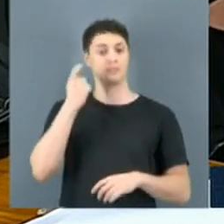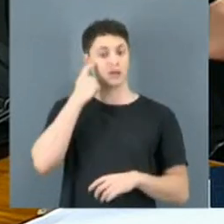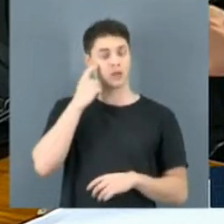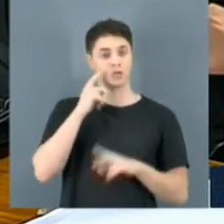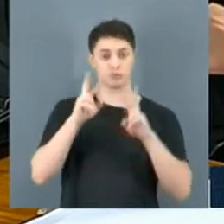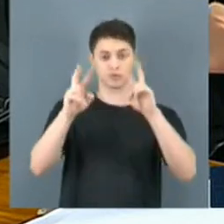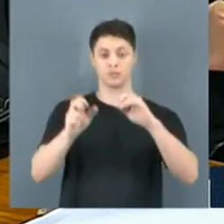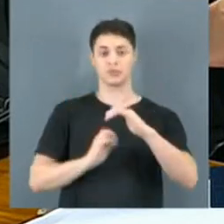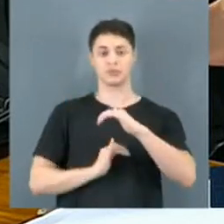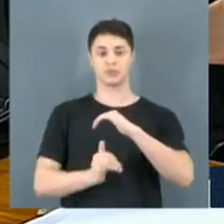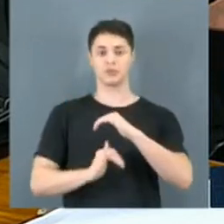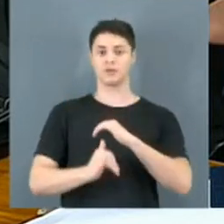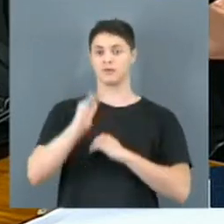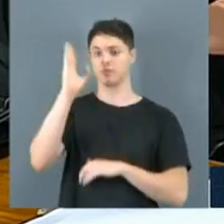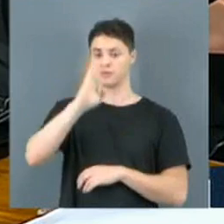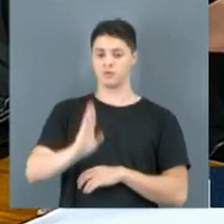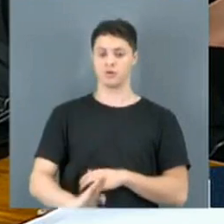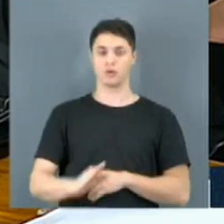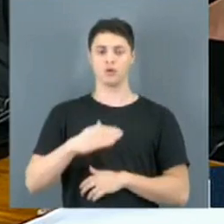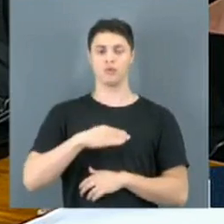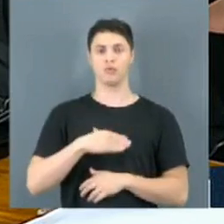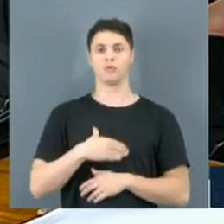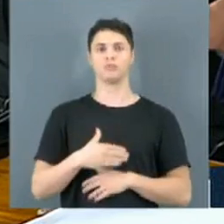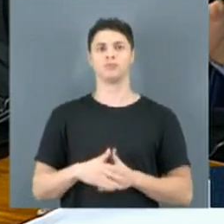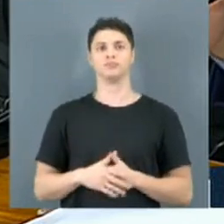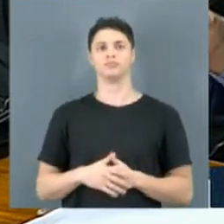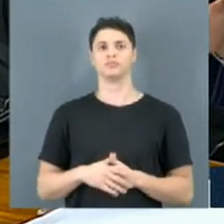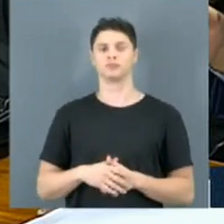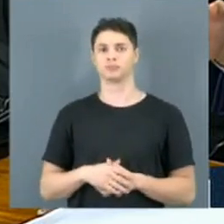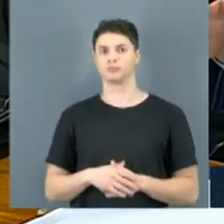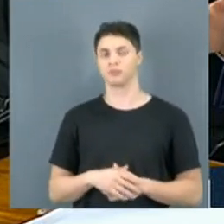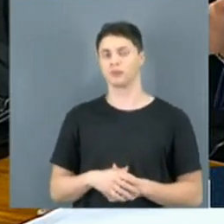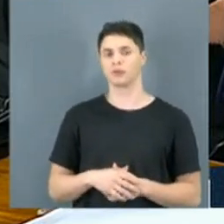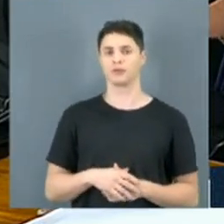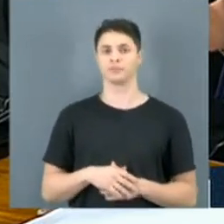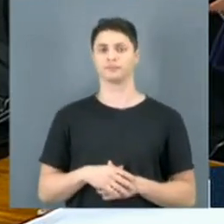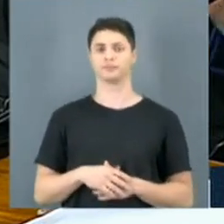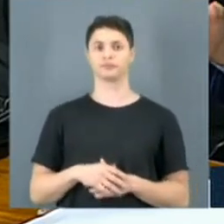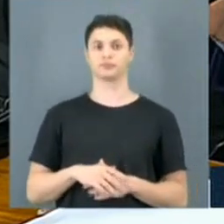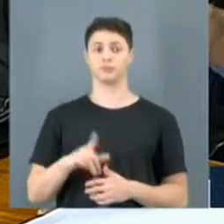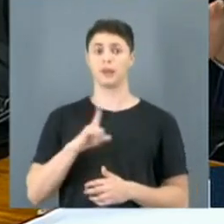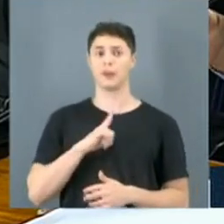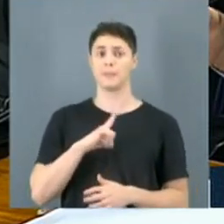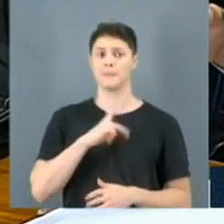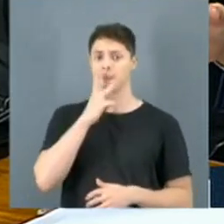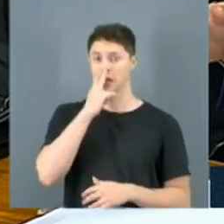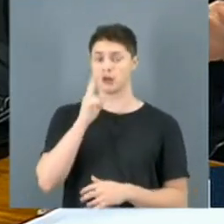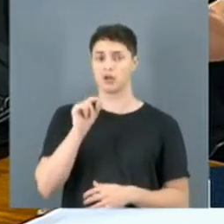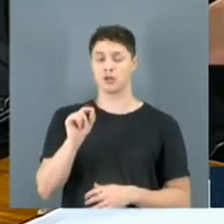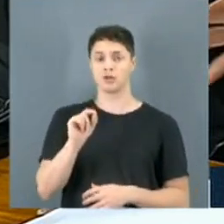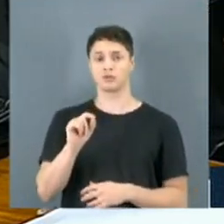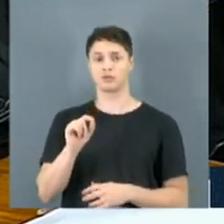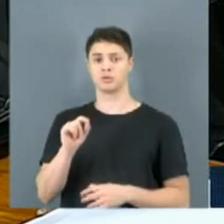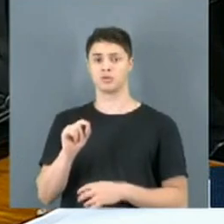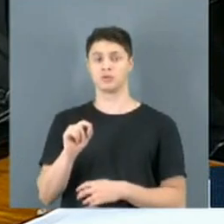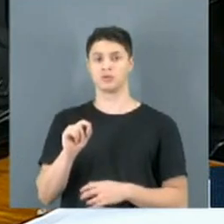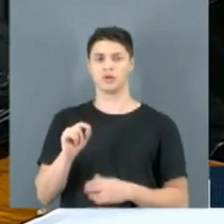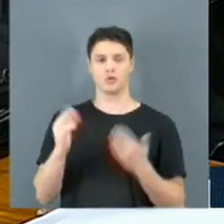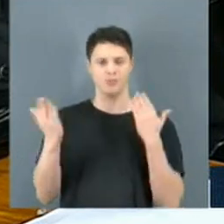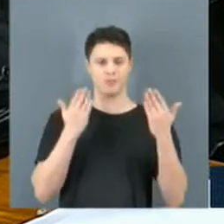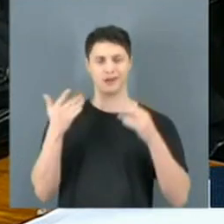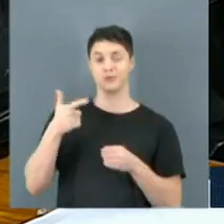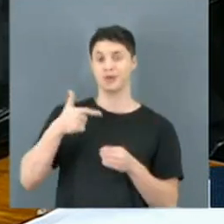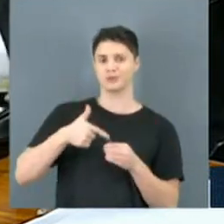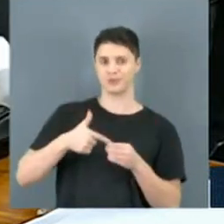elas passam e consomem esses modelos de inteligência artificial como se fosse um posto de gasolina. E eles